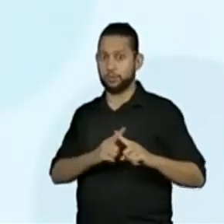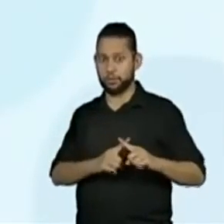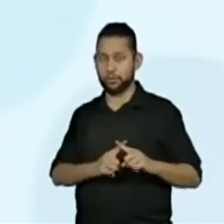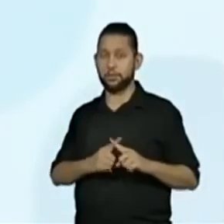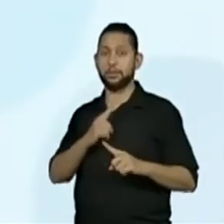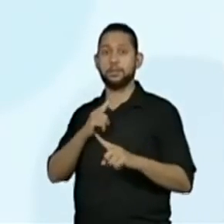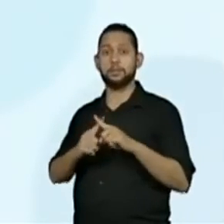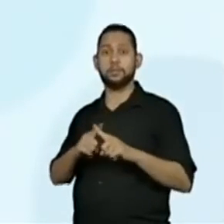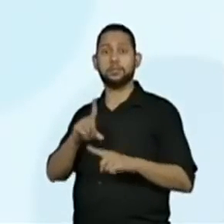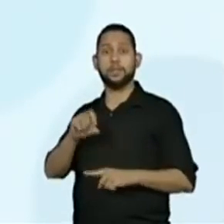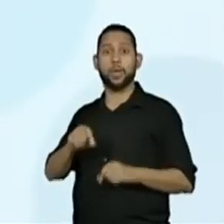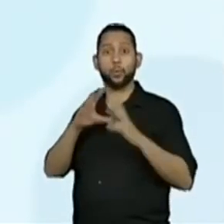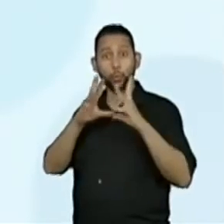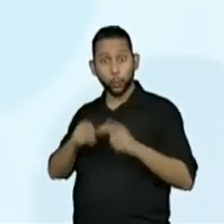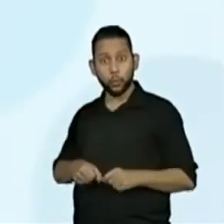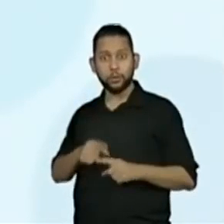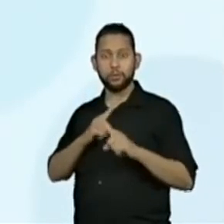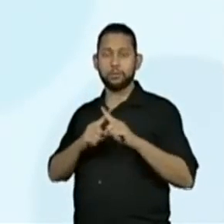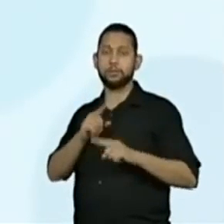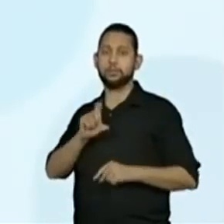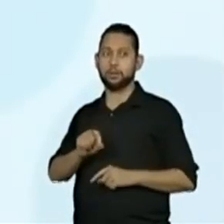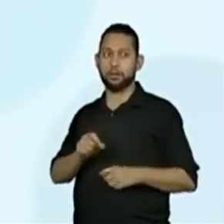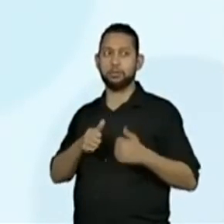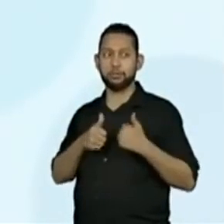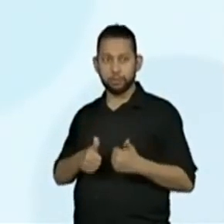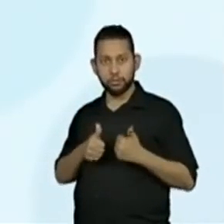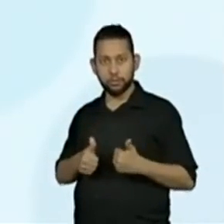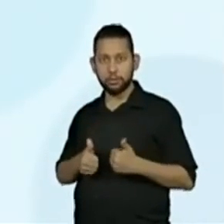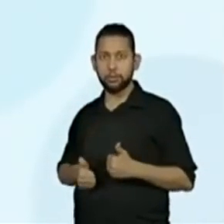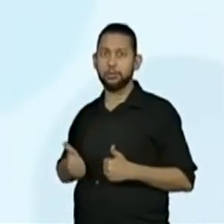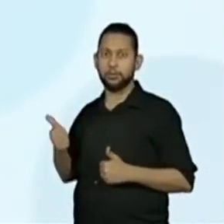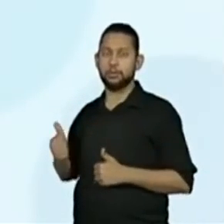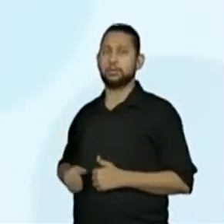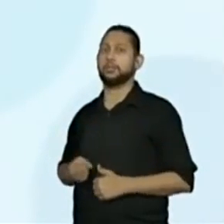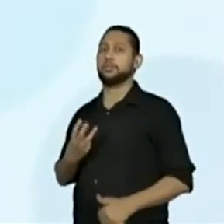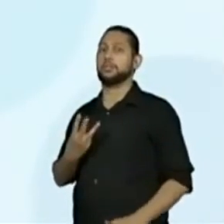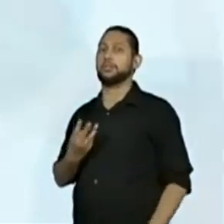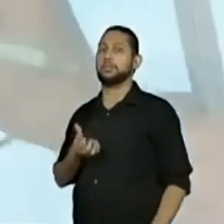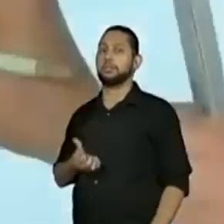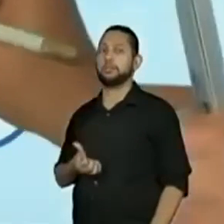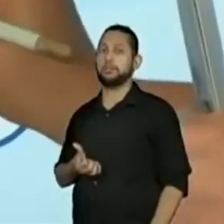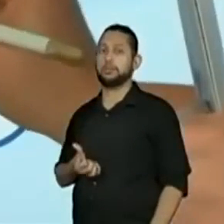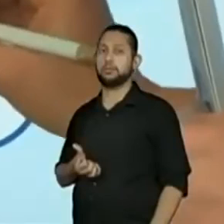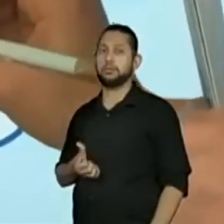vezes 10 tudo tá bom E aí vou ficar com